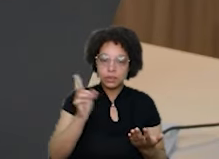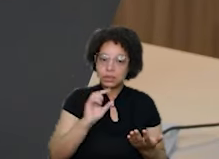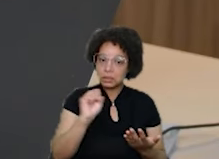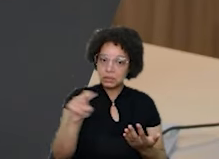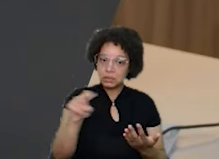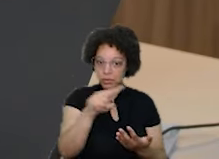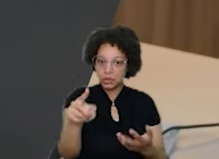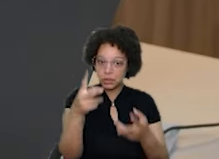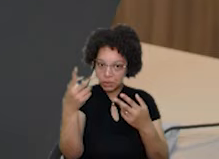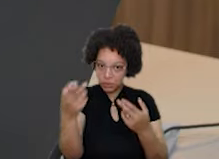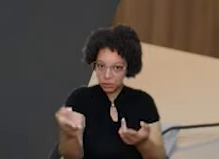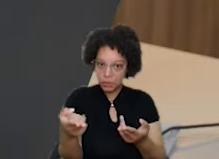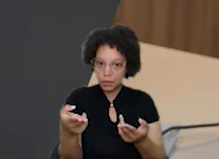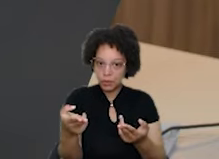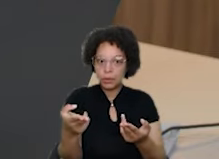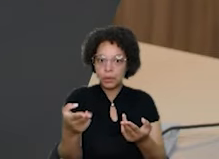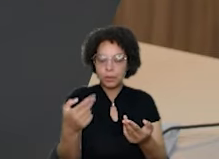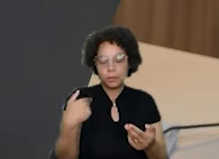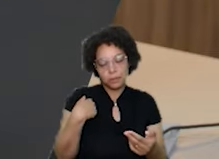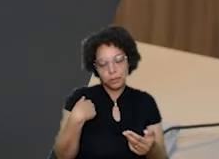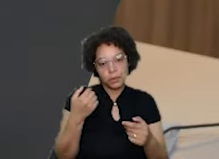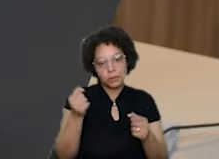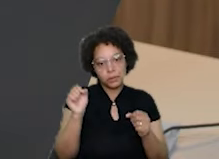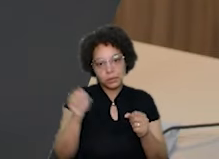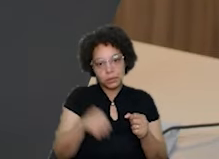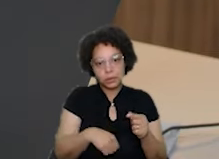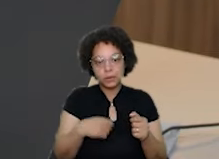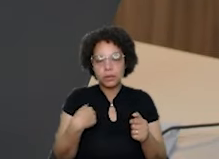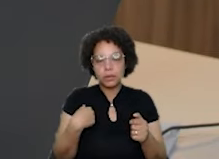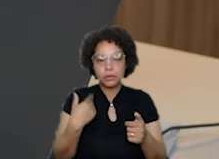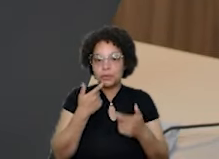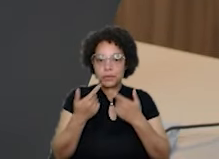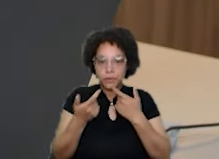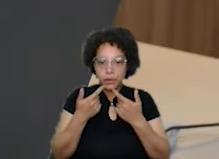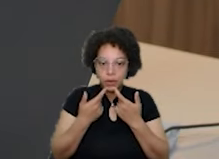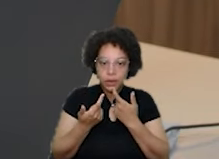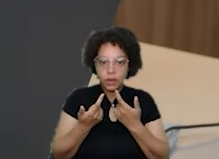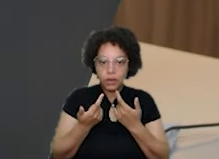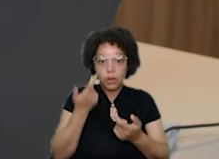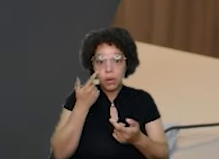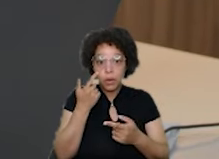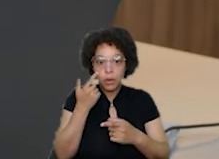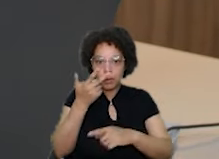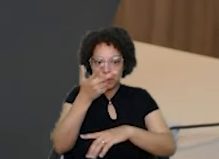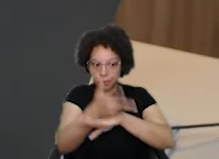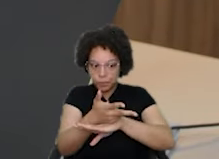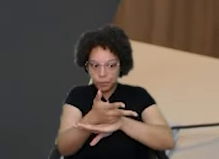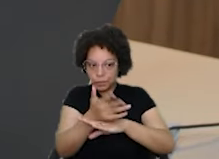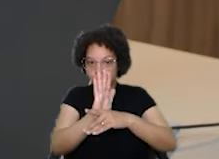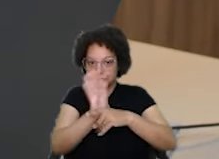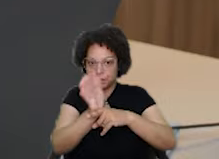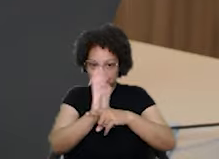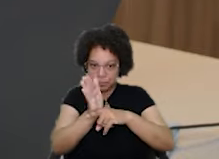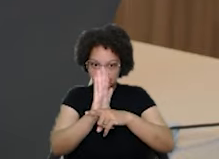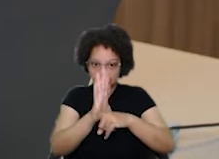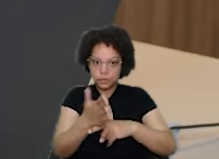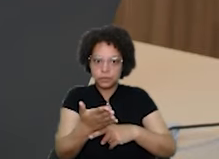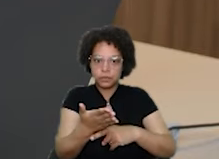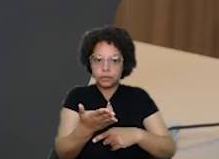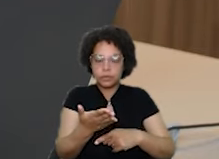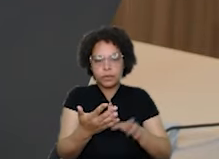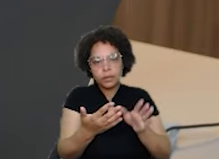atendimentos né comigo acontece bastante quando a gente fala né olha né grava um vídeo né